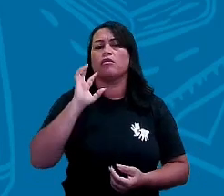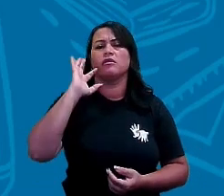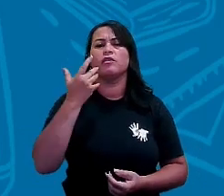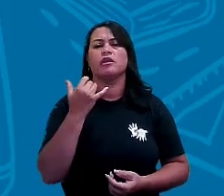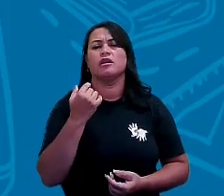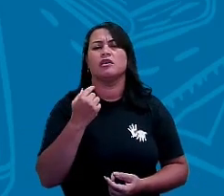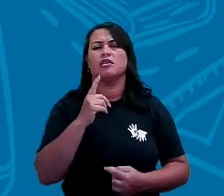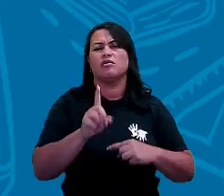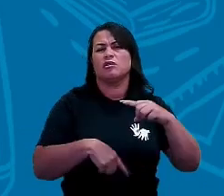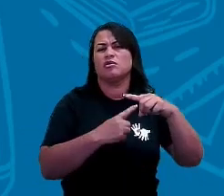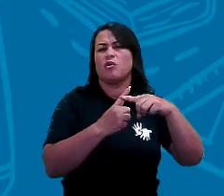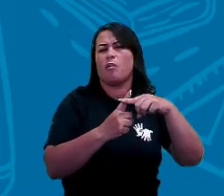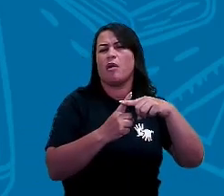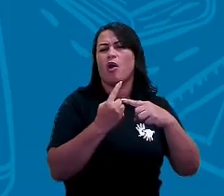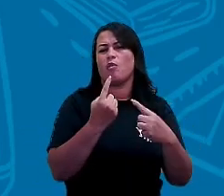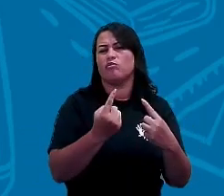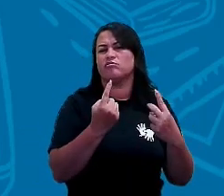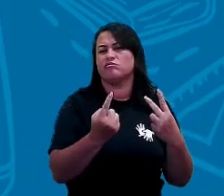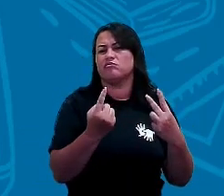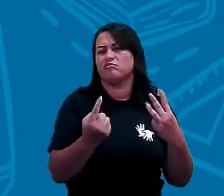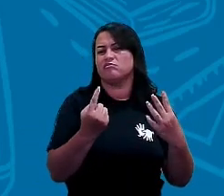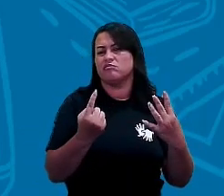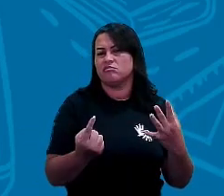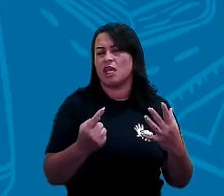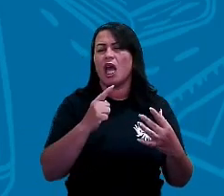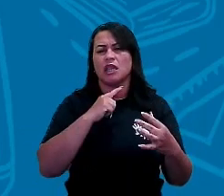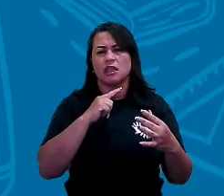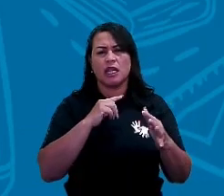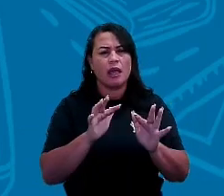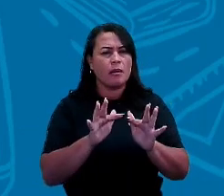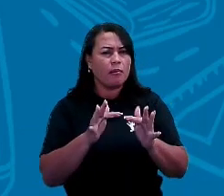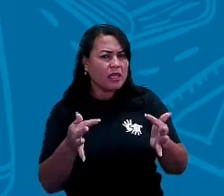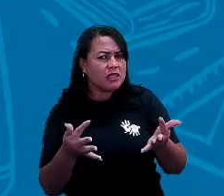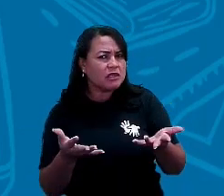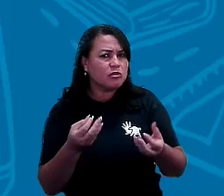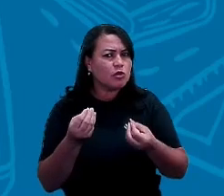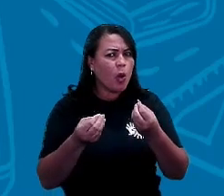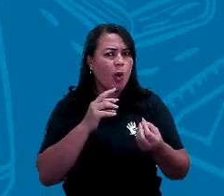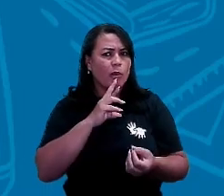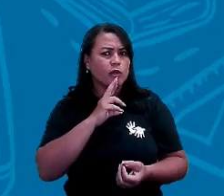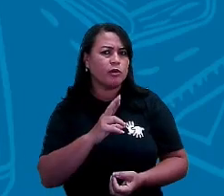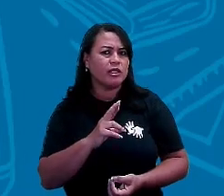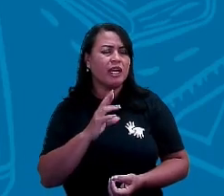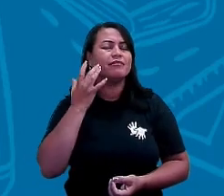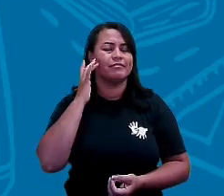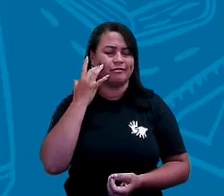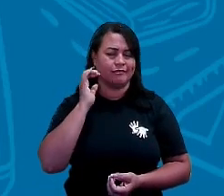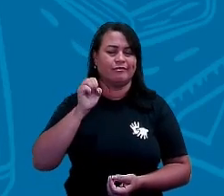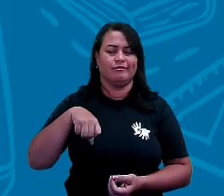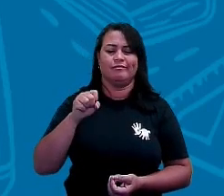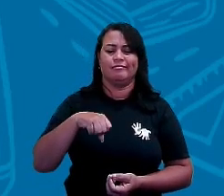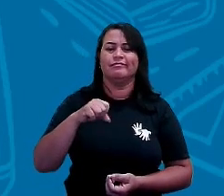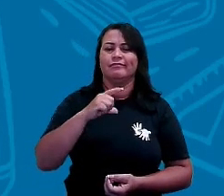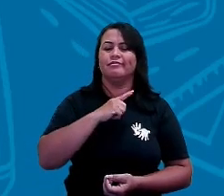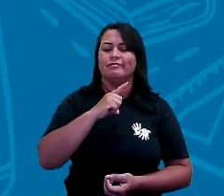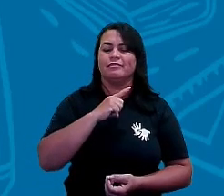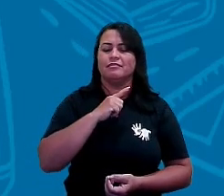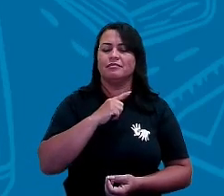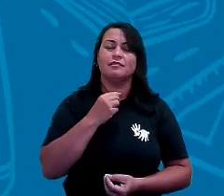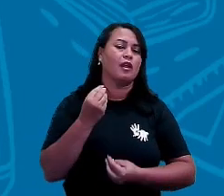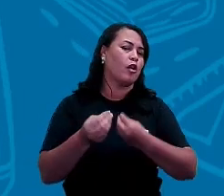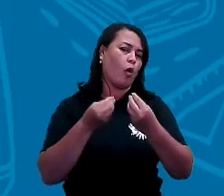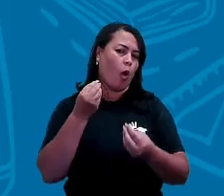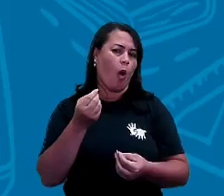somando de um por um? E aí, será que tem uma forma mais fácil de fazer? Eu acho que tem, né? Eu acho que a gente pode